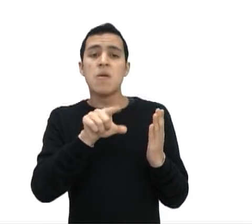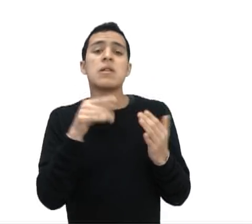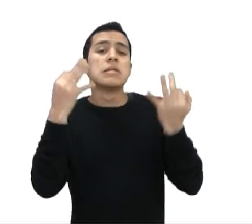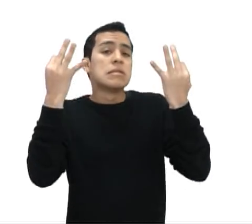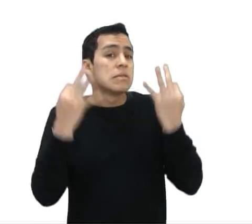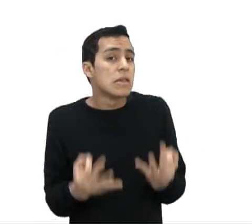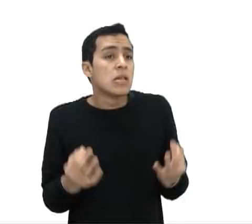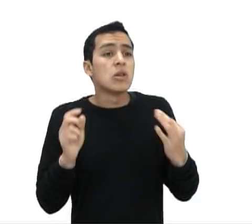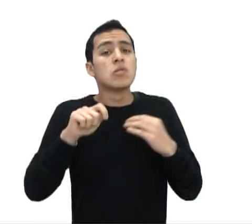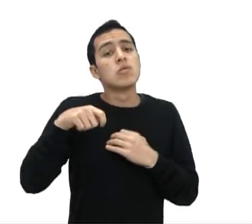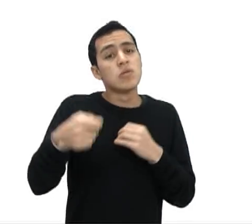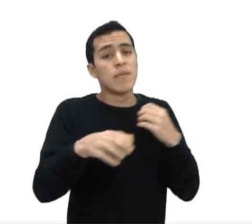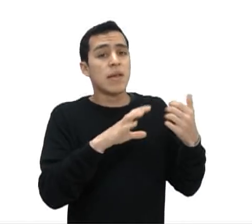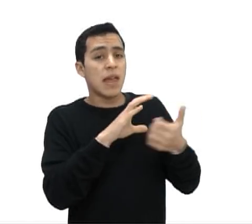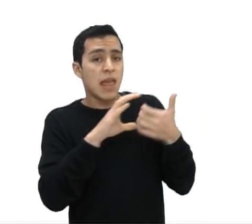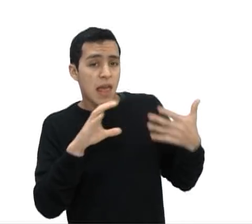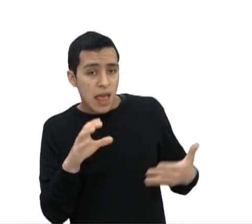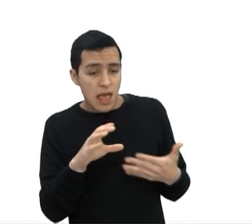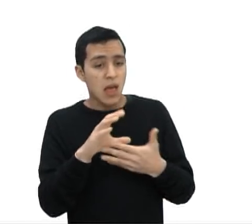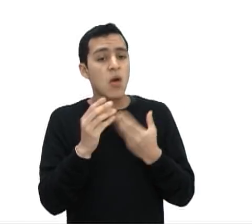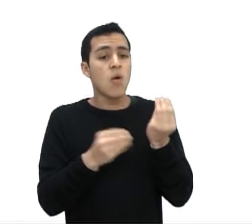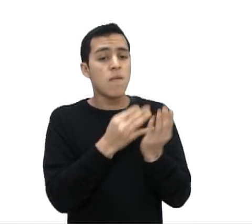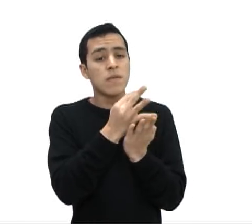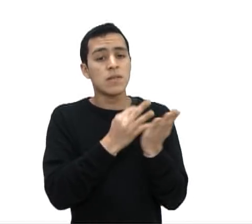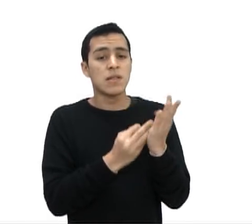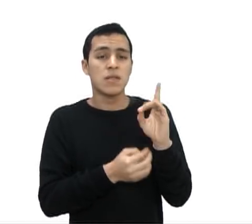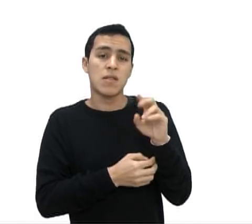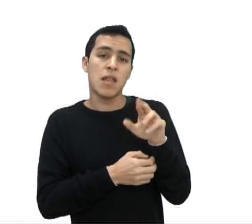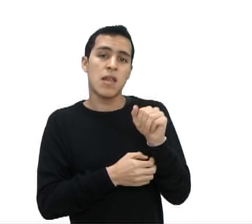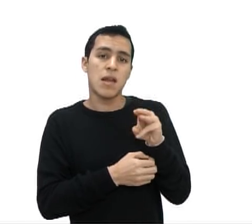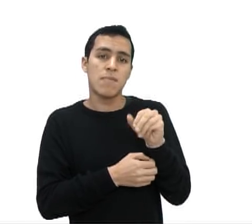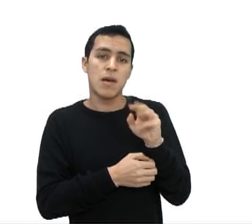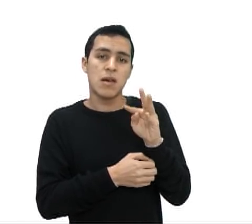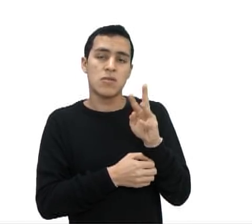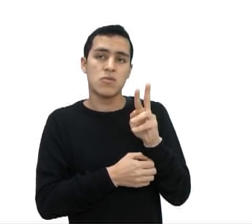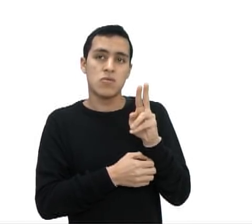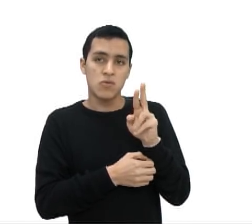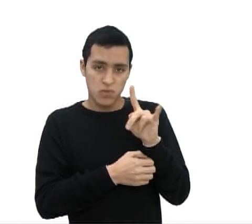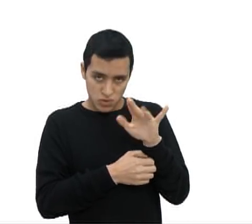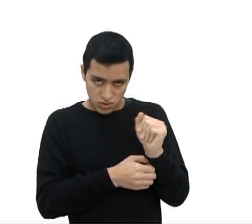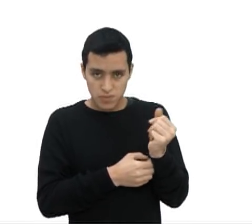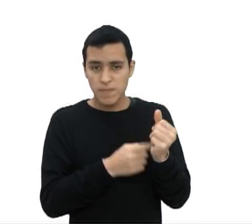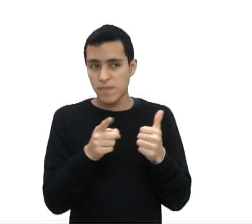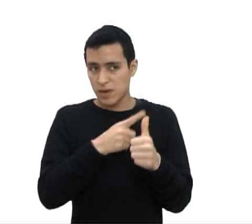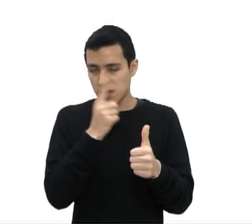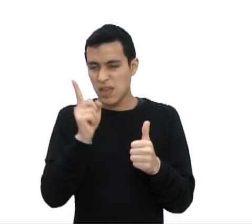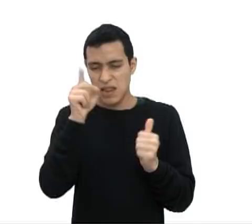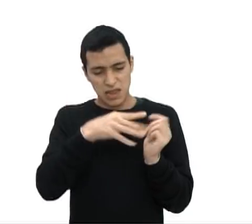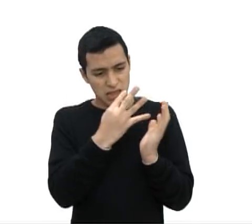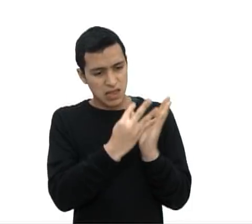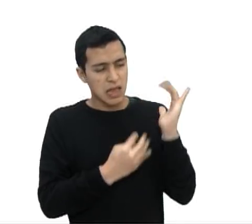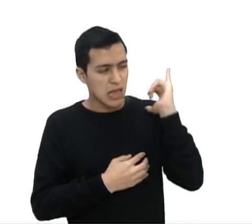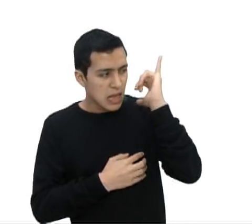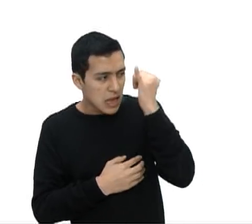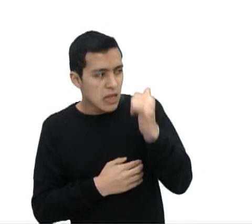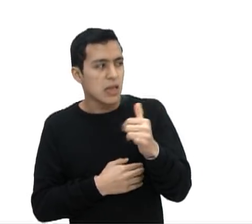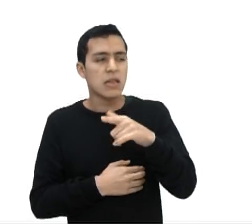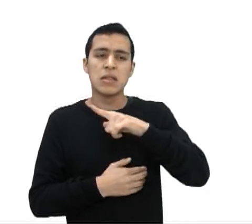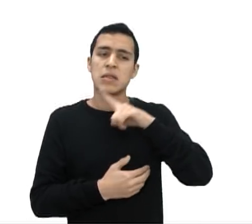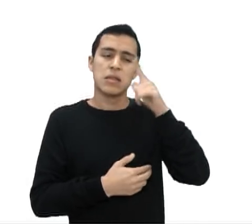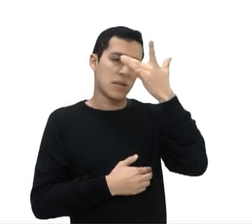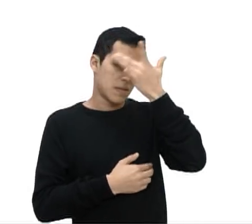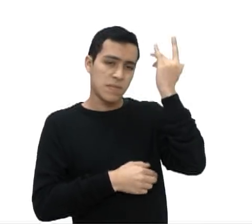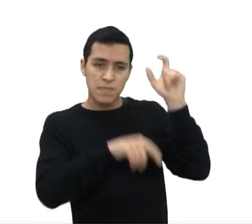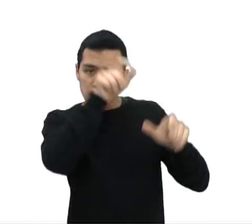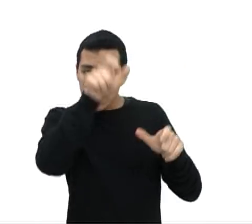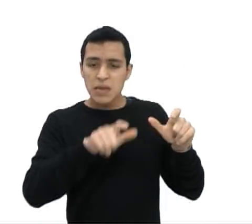correta com relação às características da dramaturgia. Primeira afirmativa. Trata-se de um texto narrativo, contendo